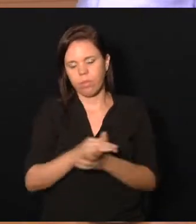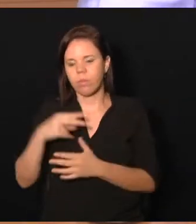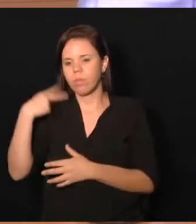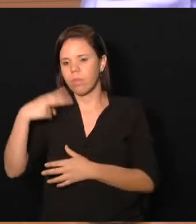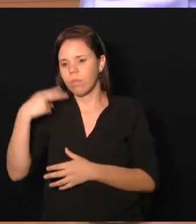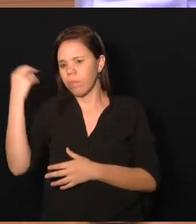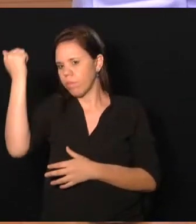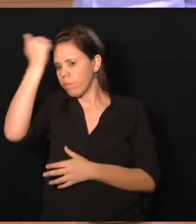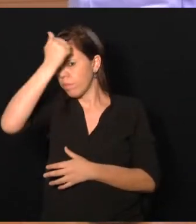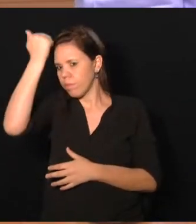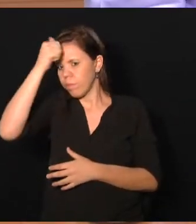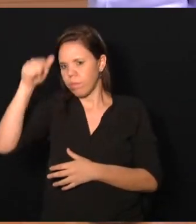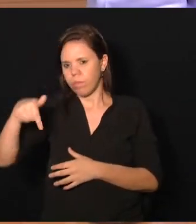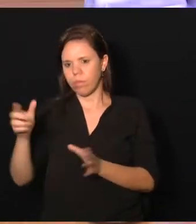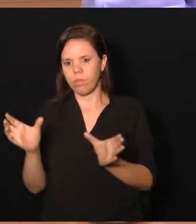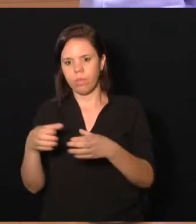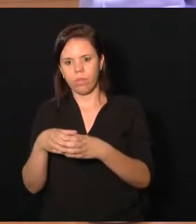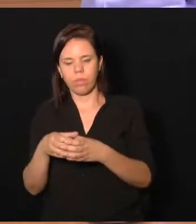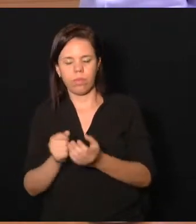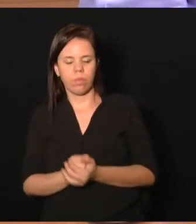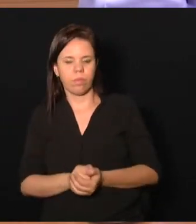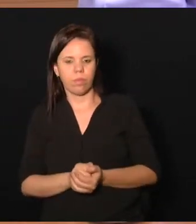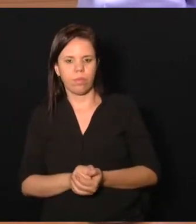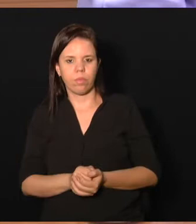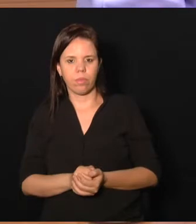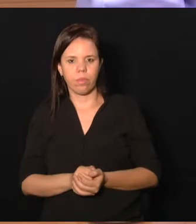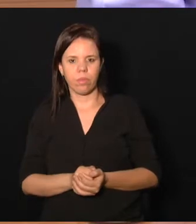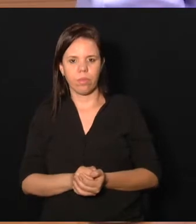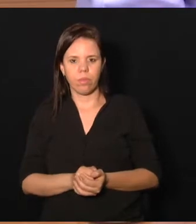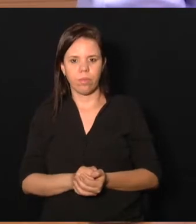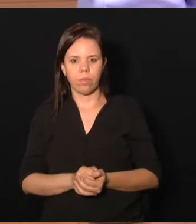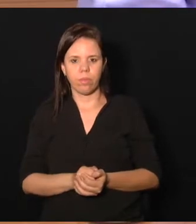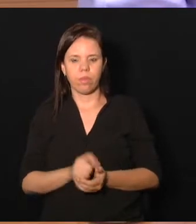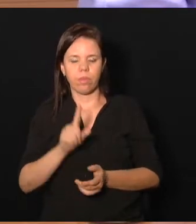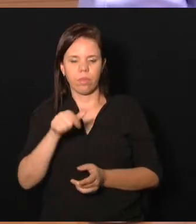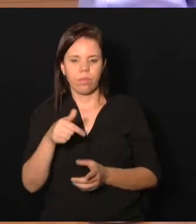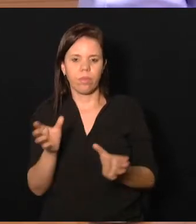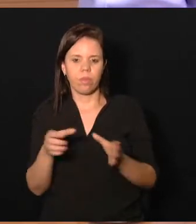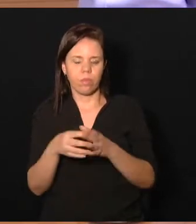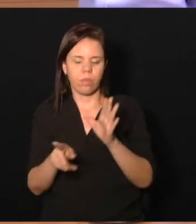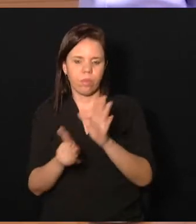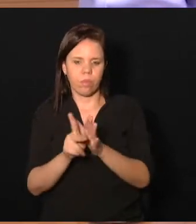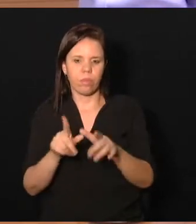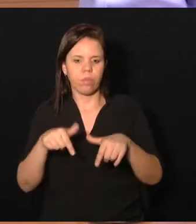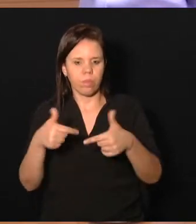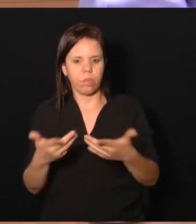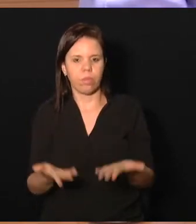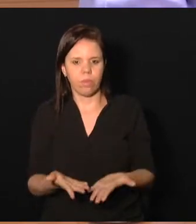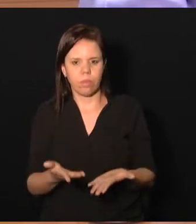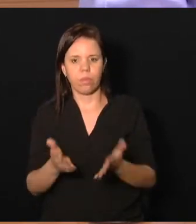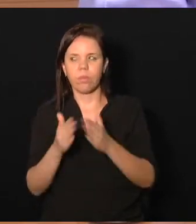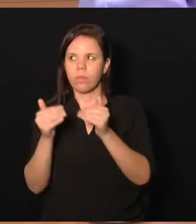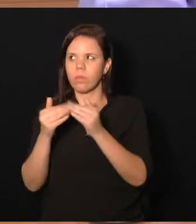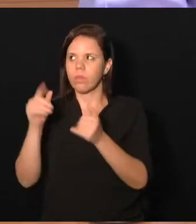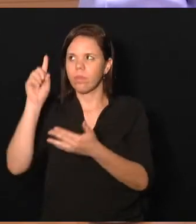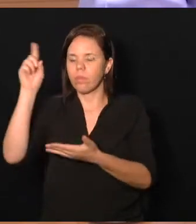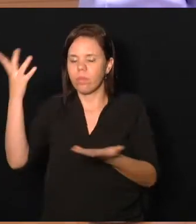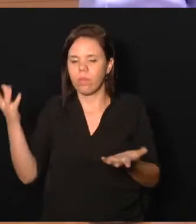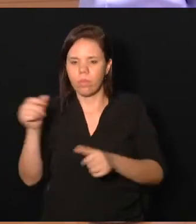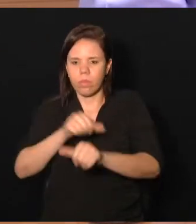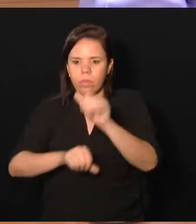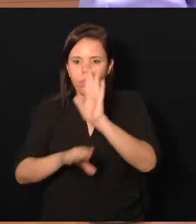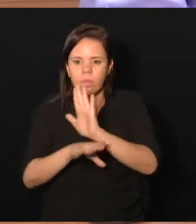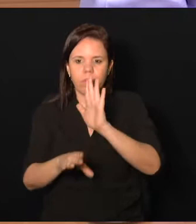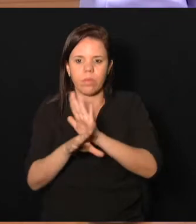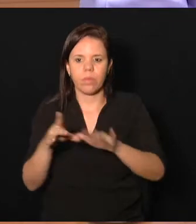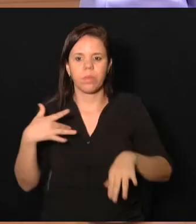vereadores assíduos dessa comissão e isso justifica e pedimos a Deus que